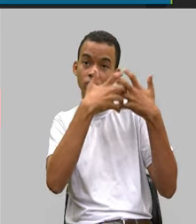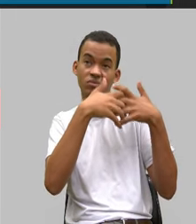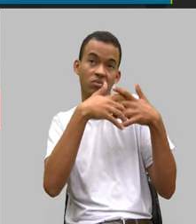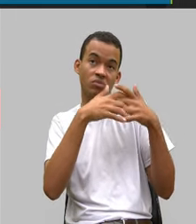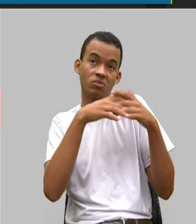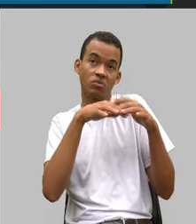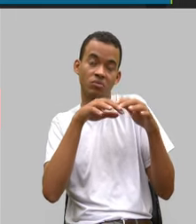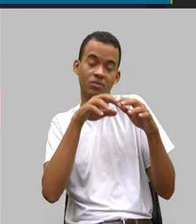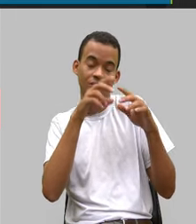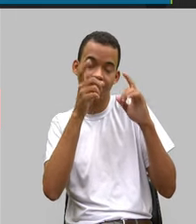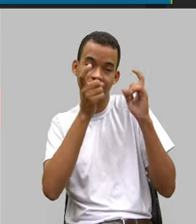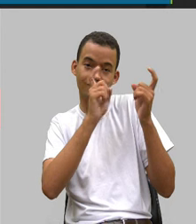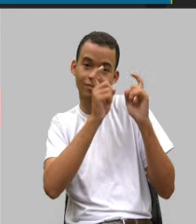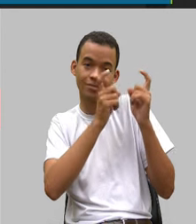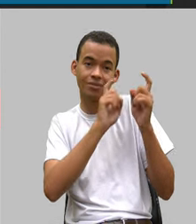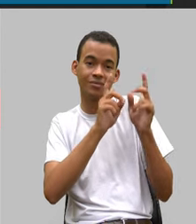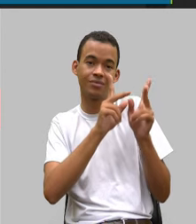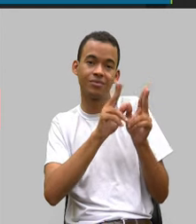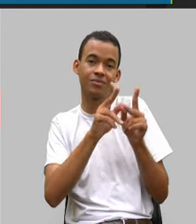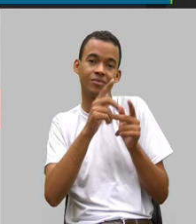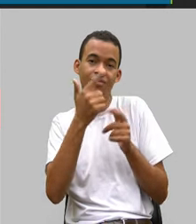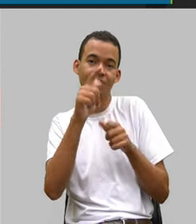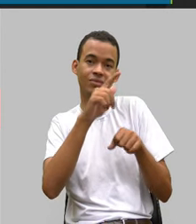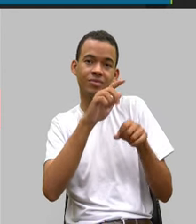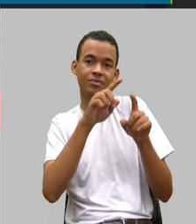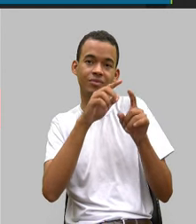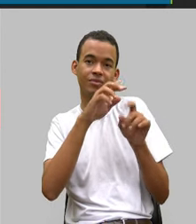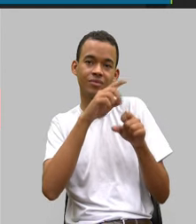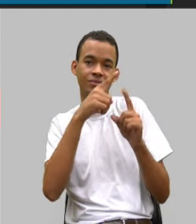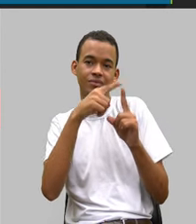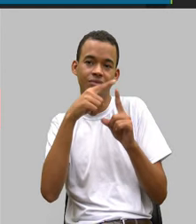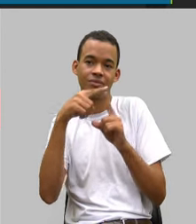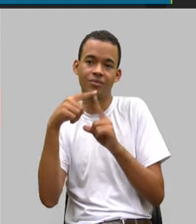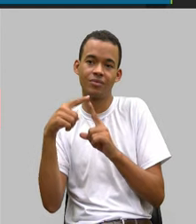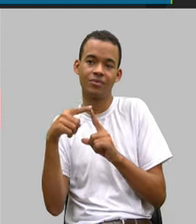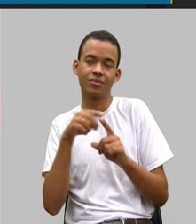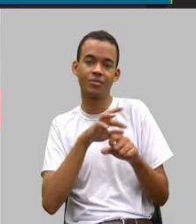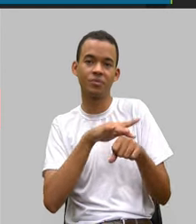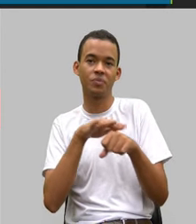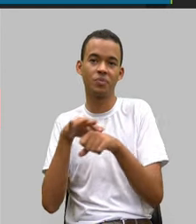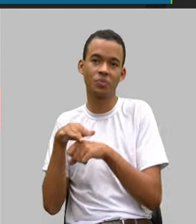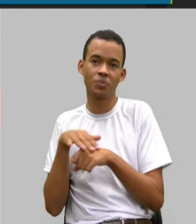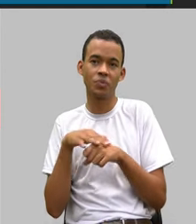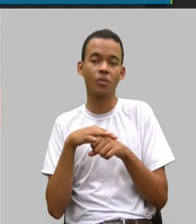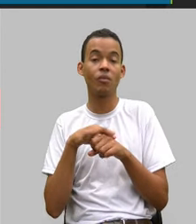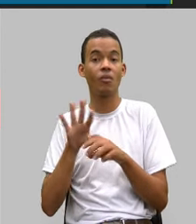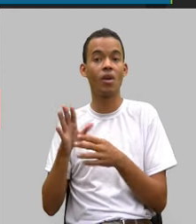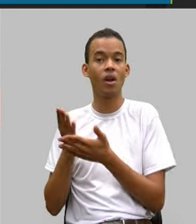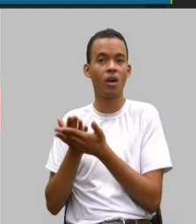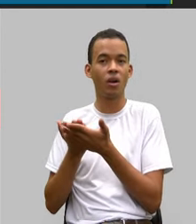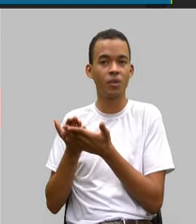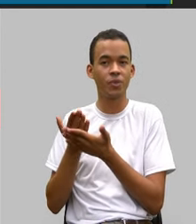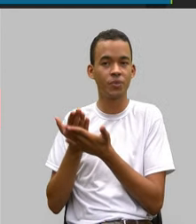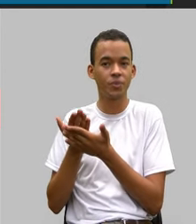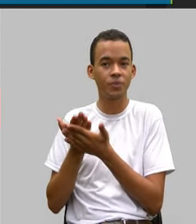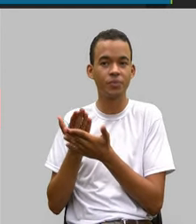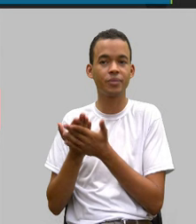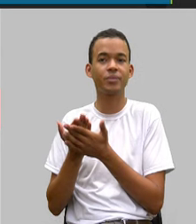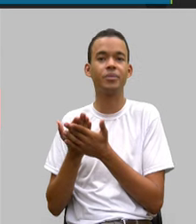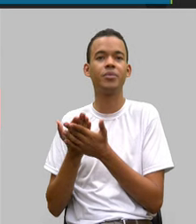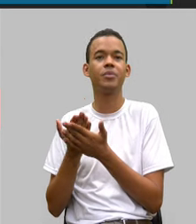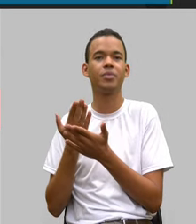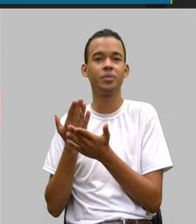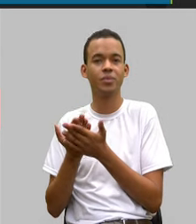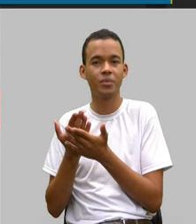por incrível que pareça a cannabis no até agora eu não vi uma doença que a gente não possa